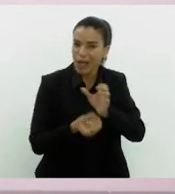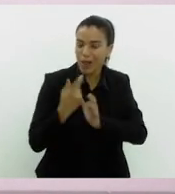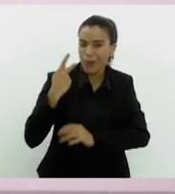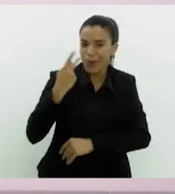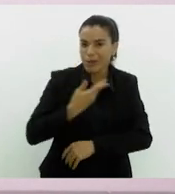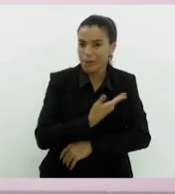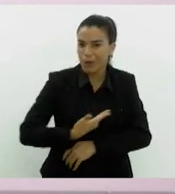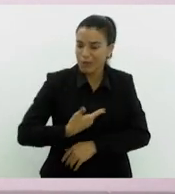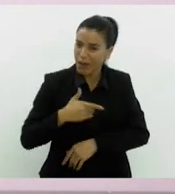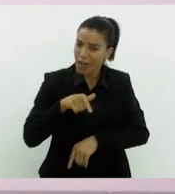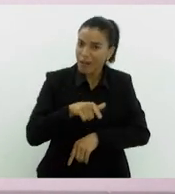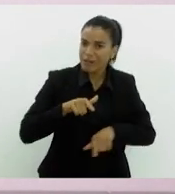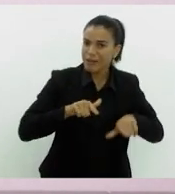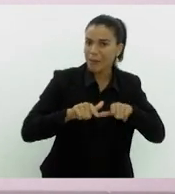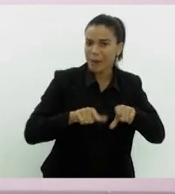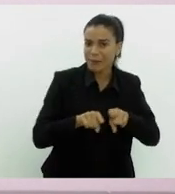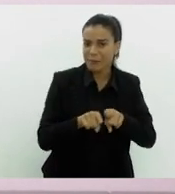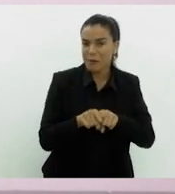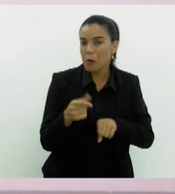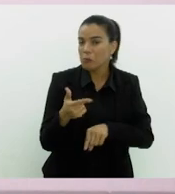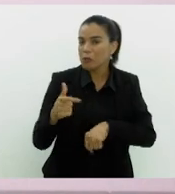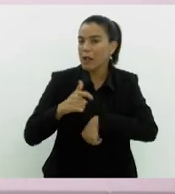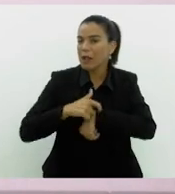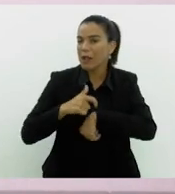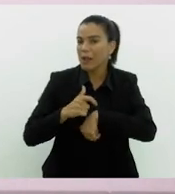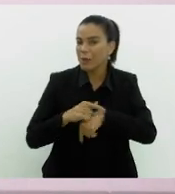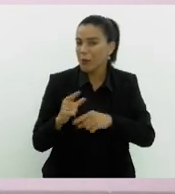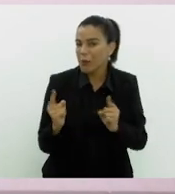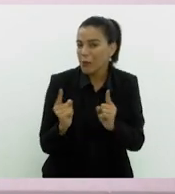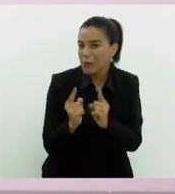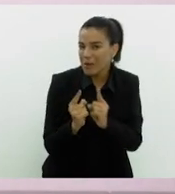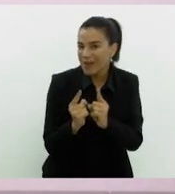e trabalhando? Não sei mais quanto tempo eu tenho.